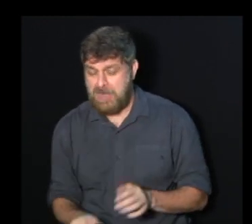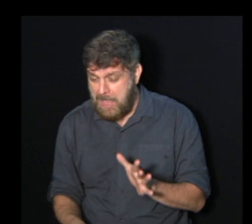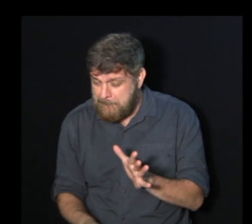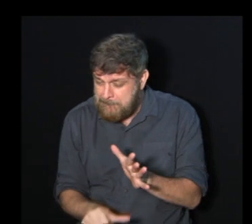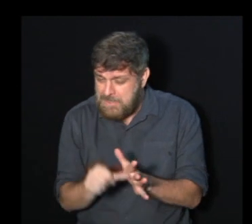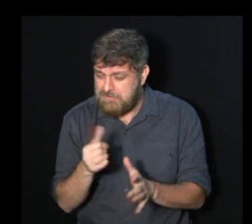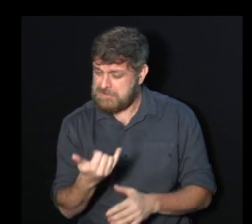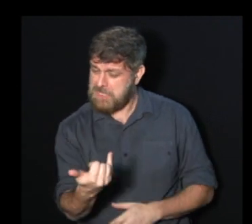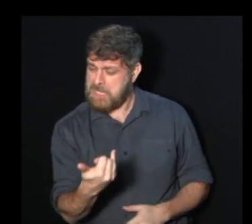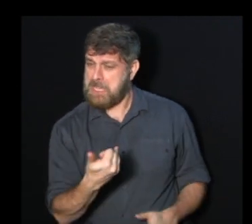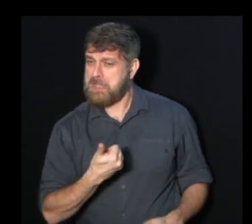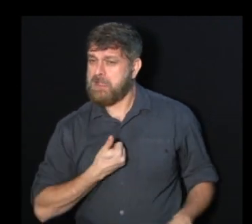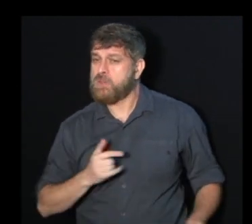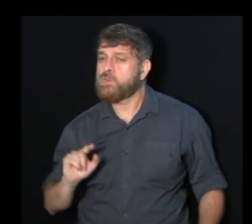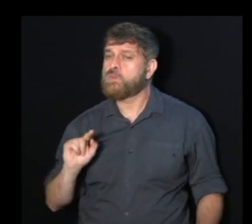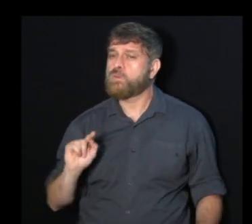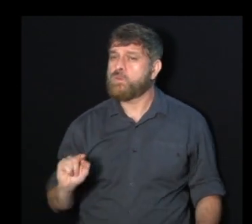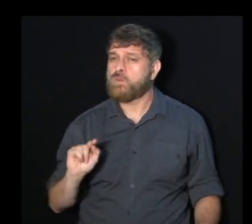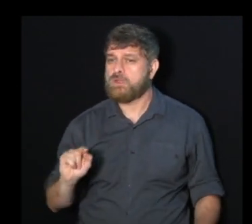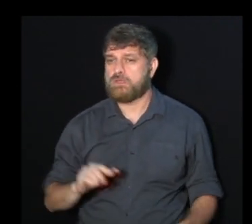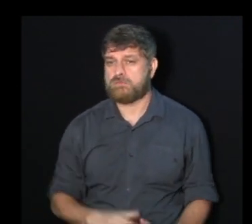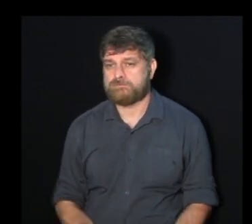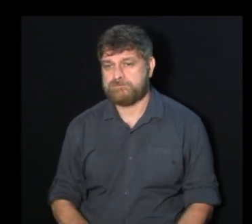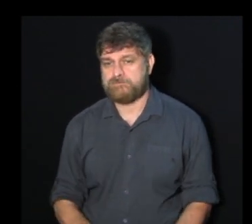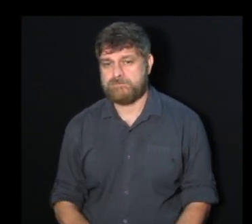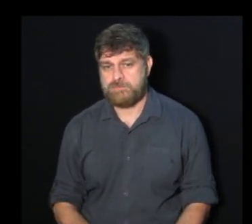eles falam para a gente...